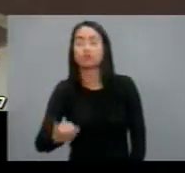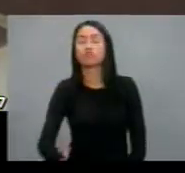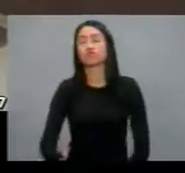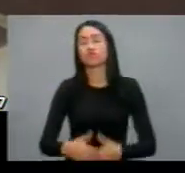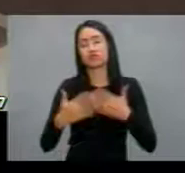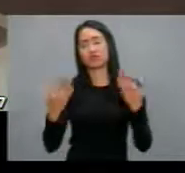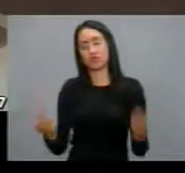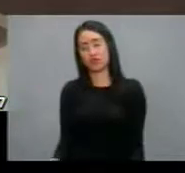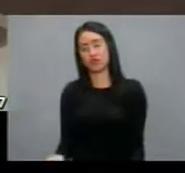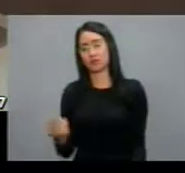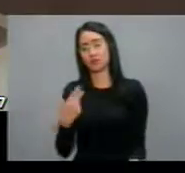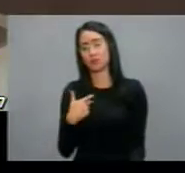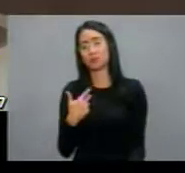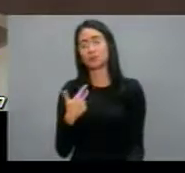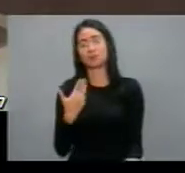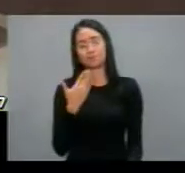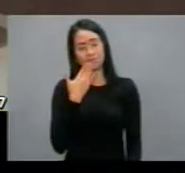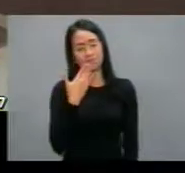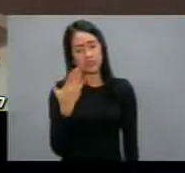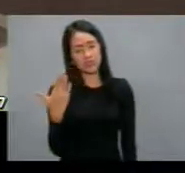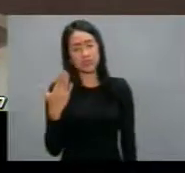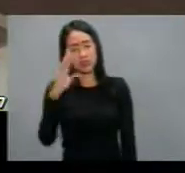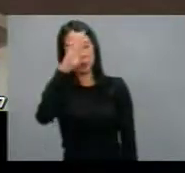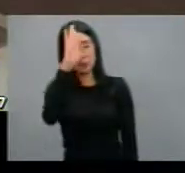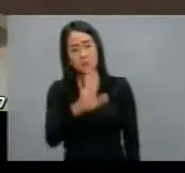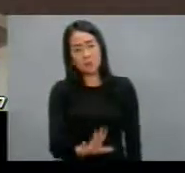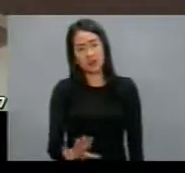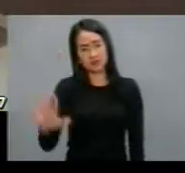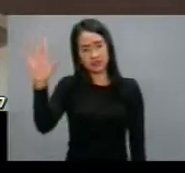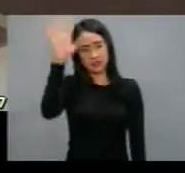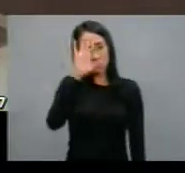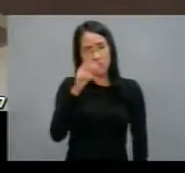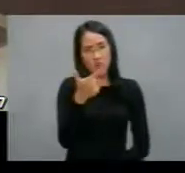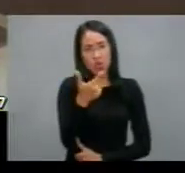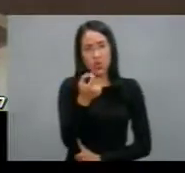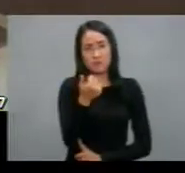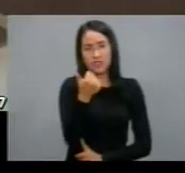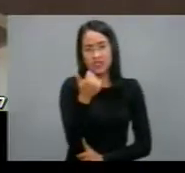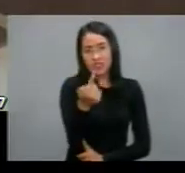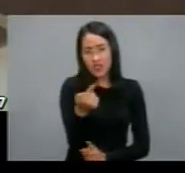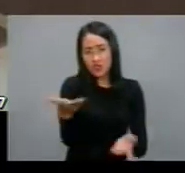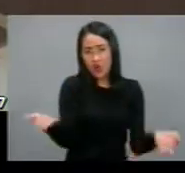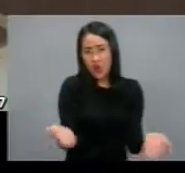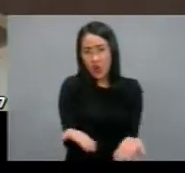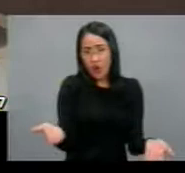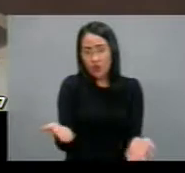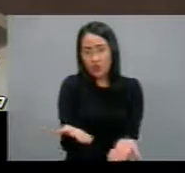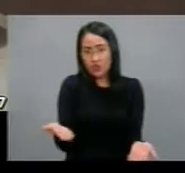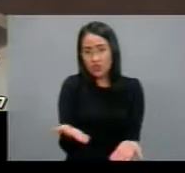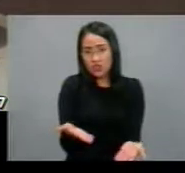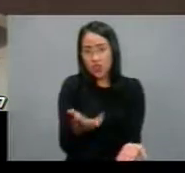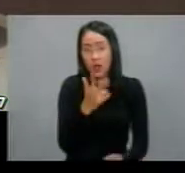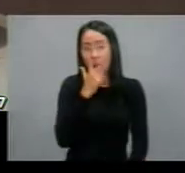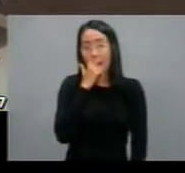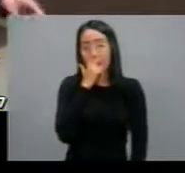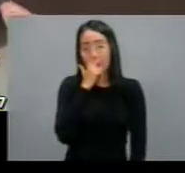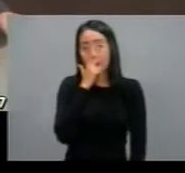ocupo a tribuna para dizer isso, o Brasil de 2017, este Brasil